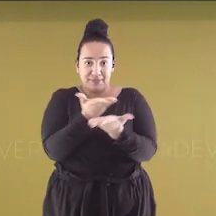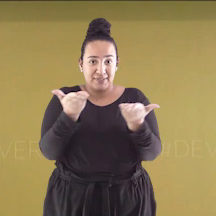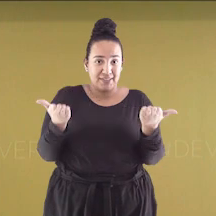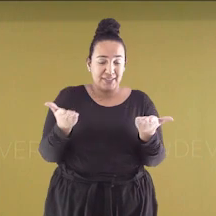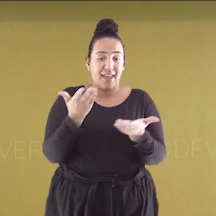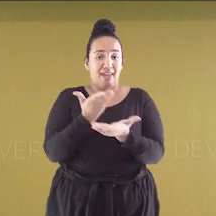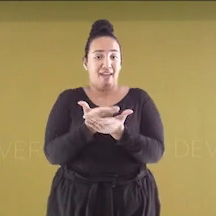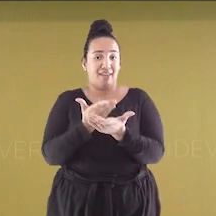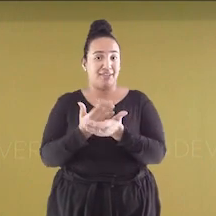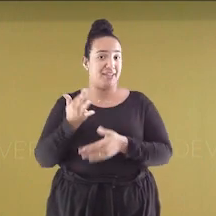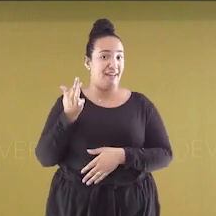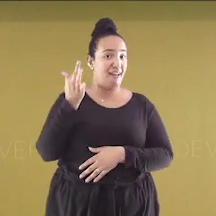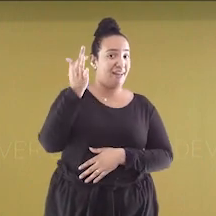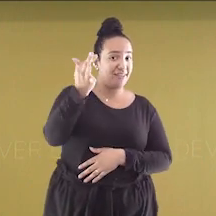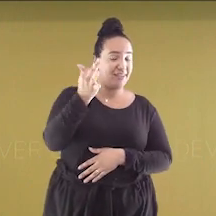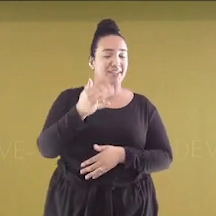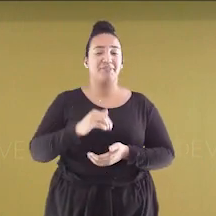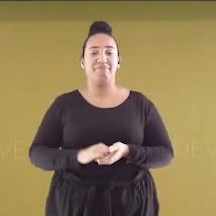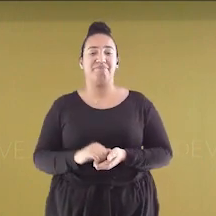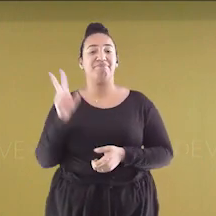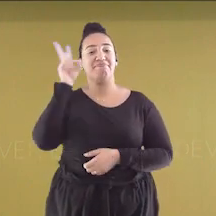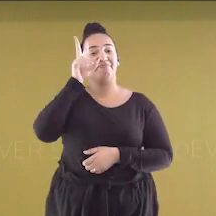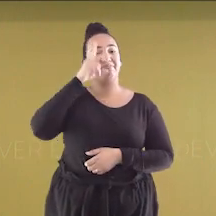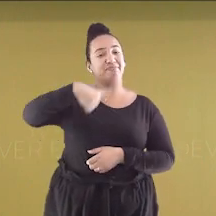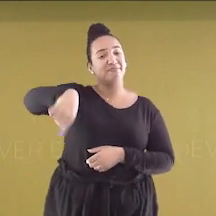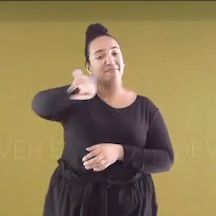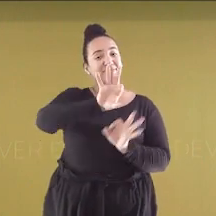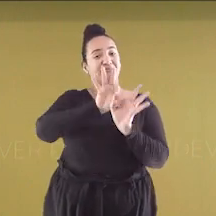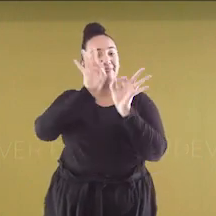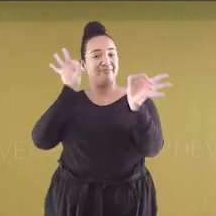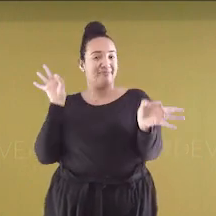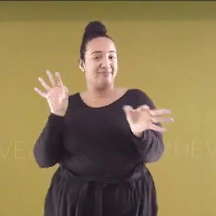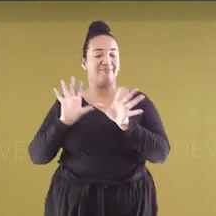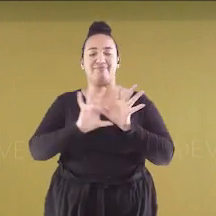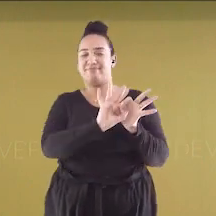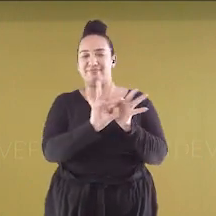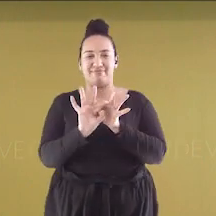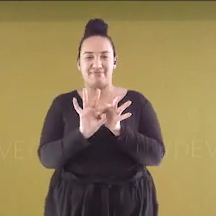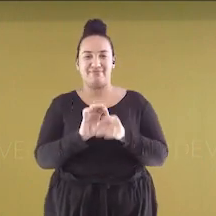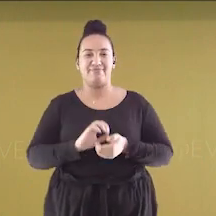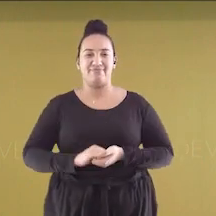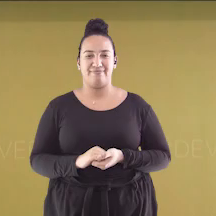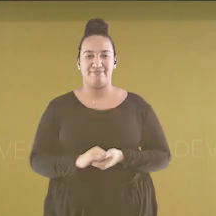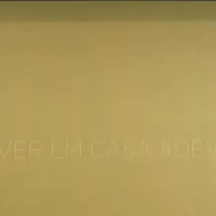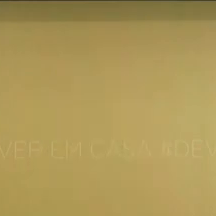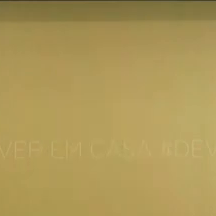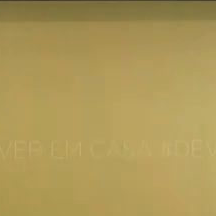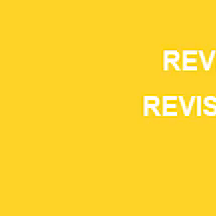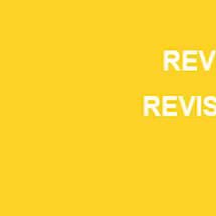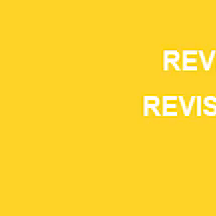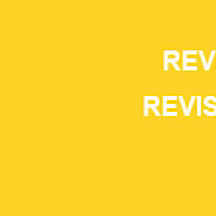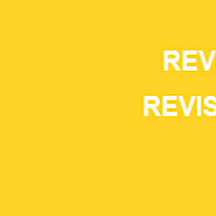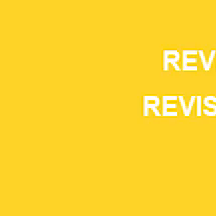você e até a nossa próxima aula. E não esqueçam, mesmo distantes, estamos juntos!